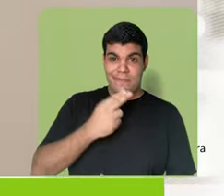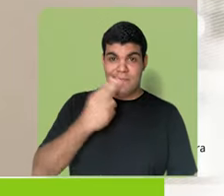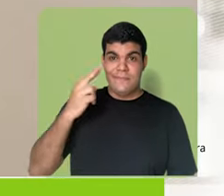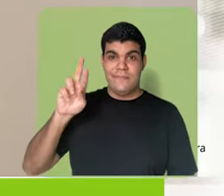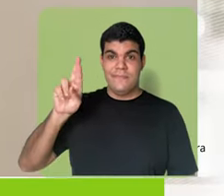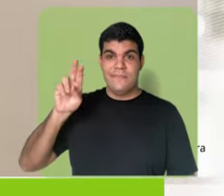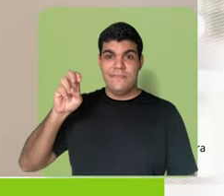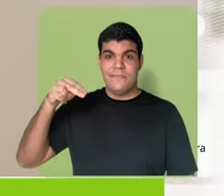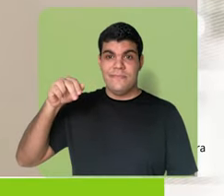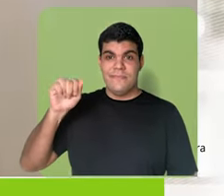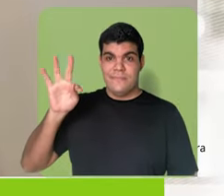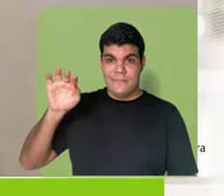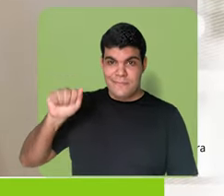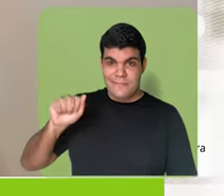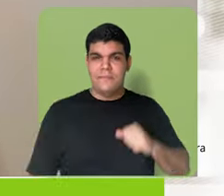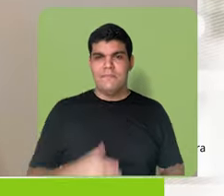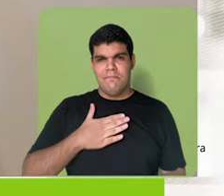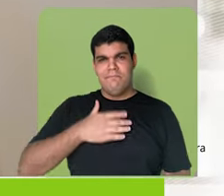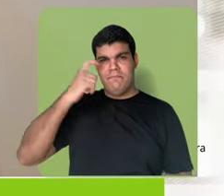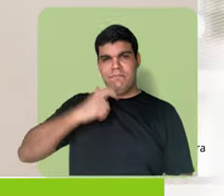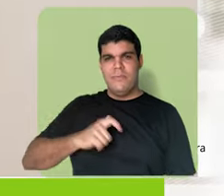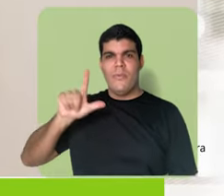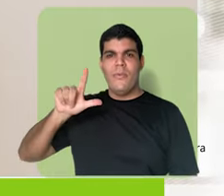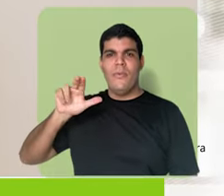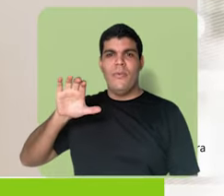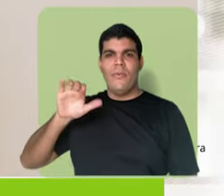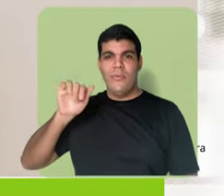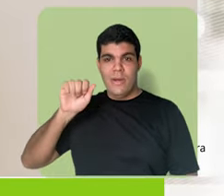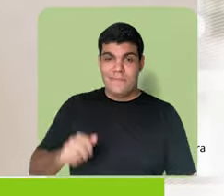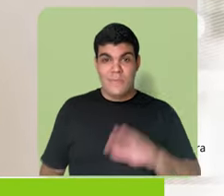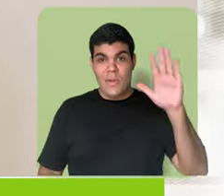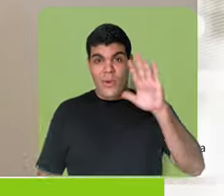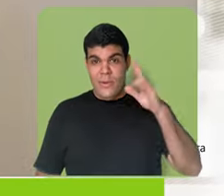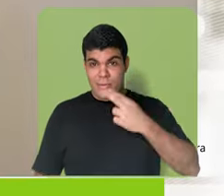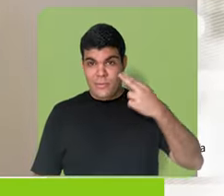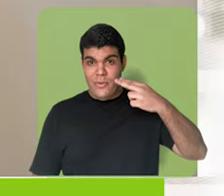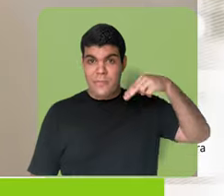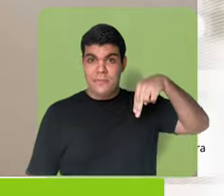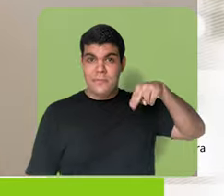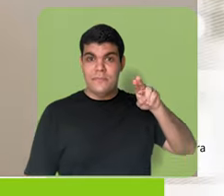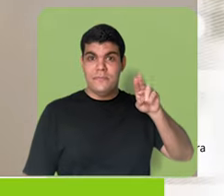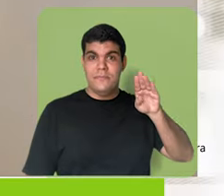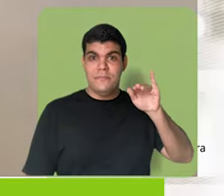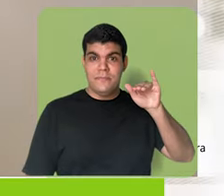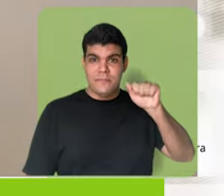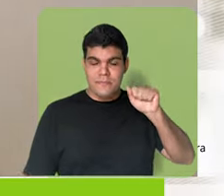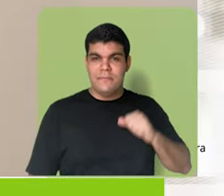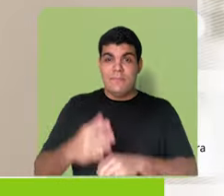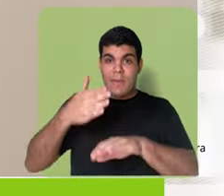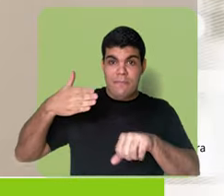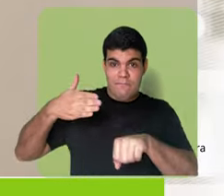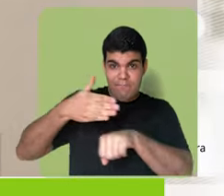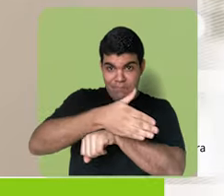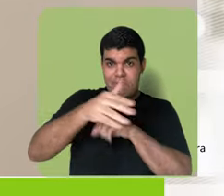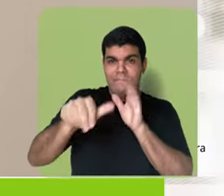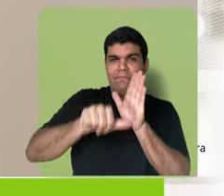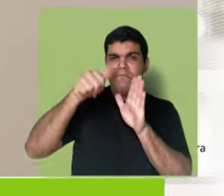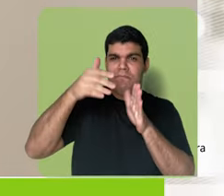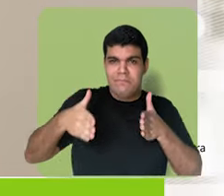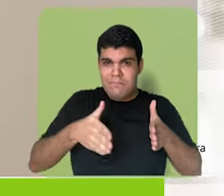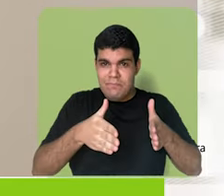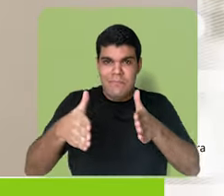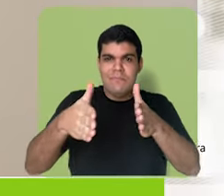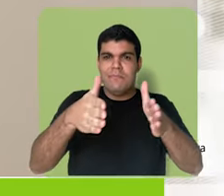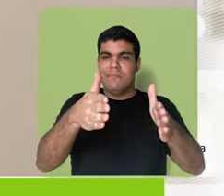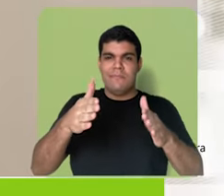Oi, meu nome é Renata. Oi, meu nome é Lucas. Oi, meu nome é Lúbia Raíssa. Temos um convite especial para você. Participe da primeira